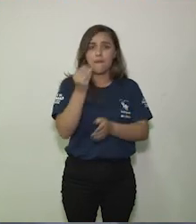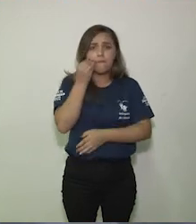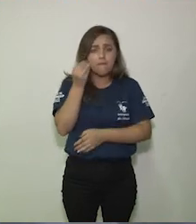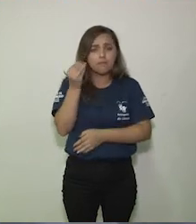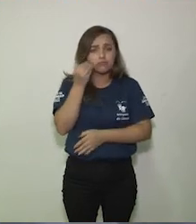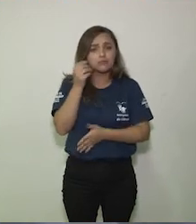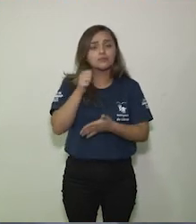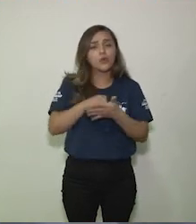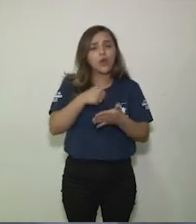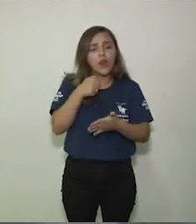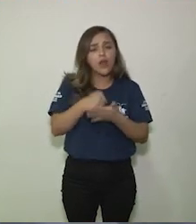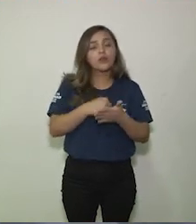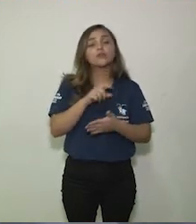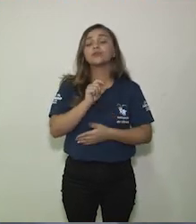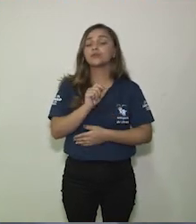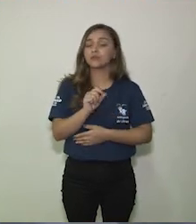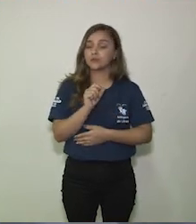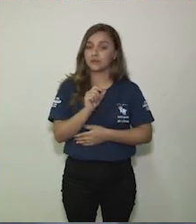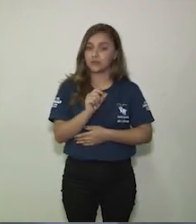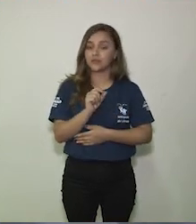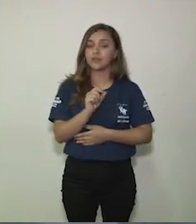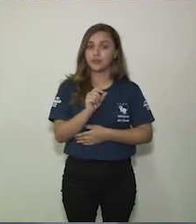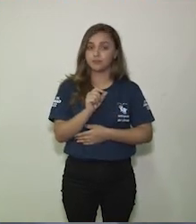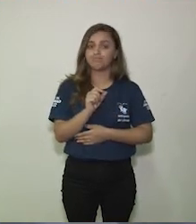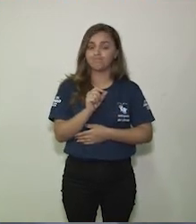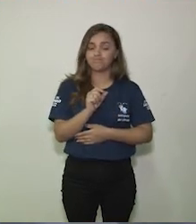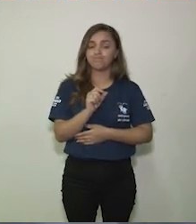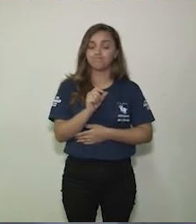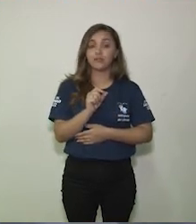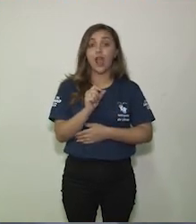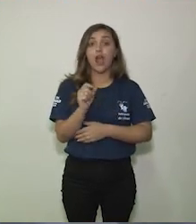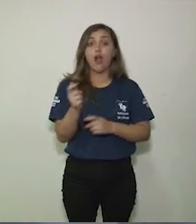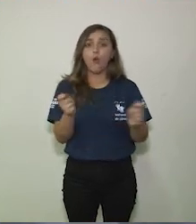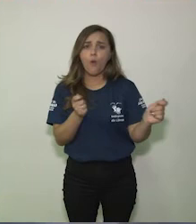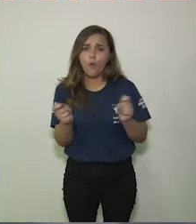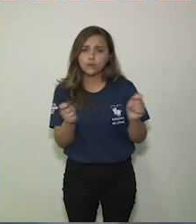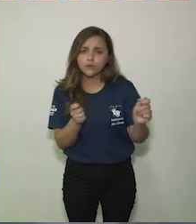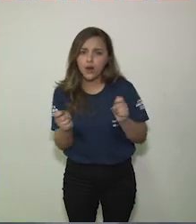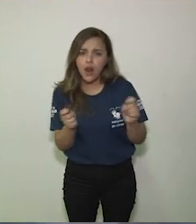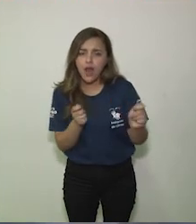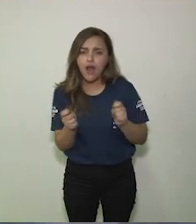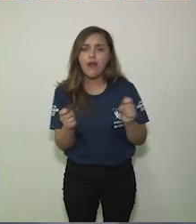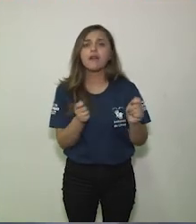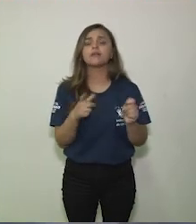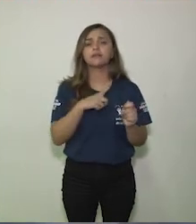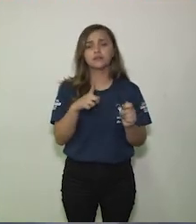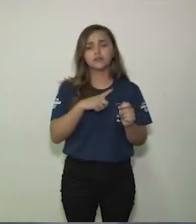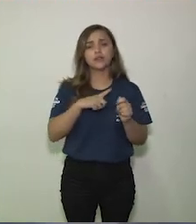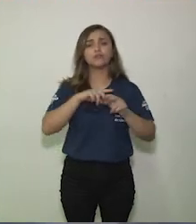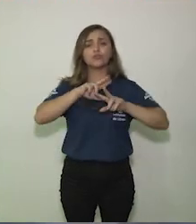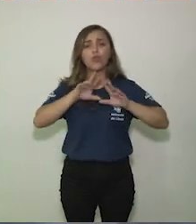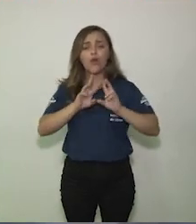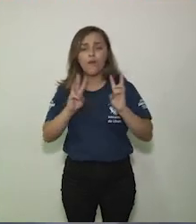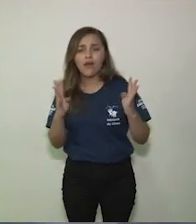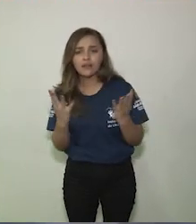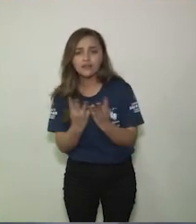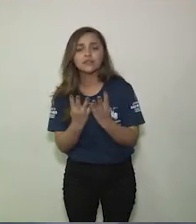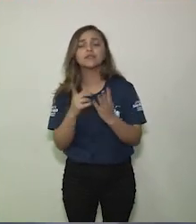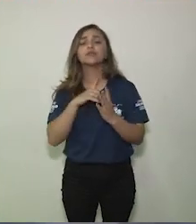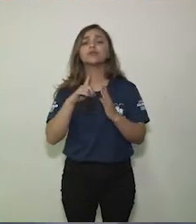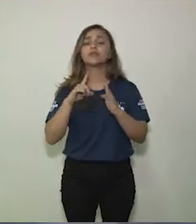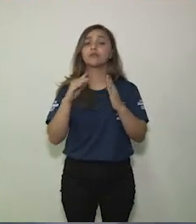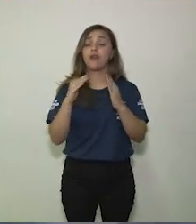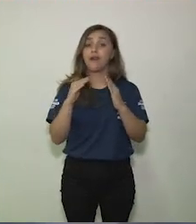Municipal de Saúde vem tentando segurar, do ponto de vista de quarentena, do ponto de vista de isolamento